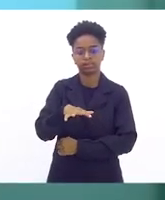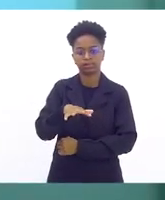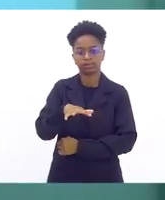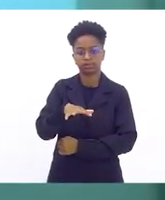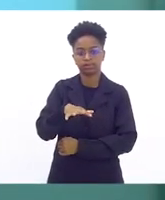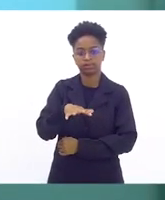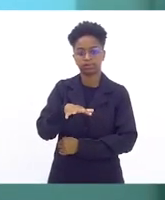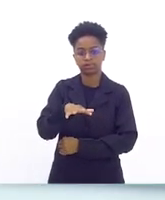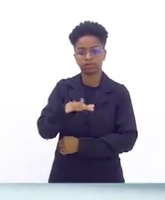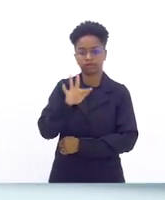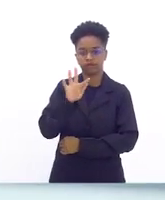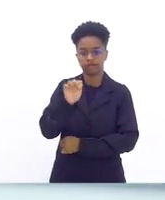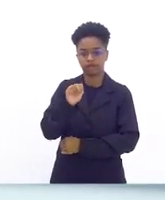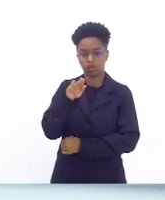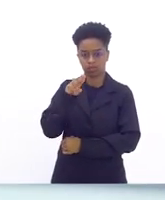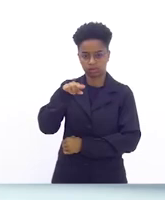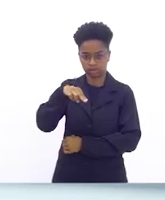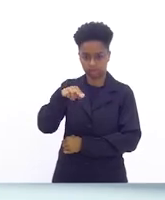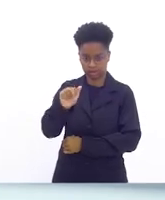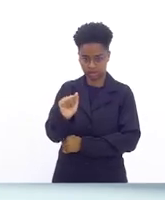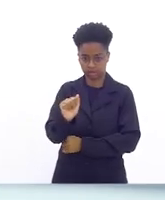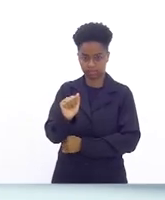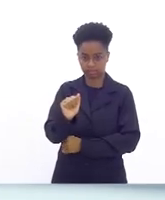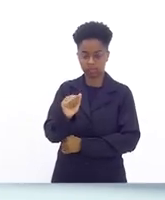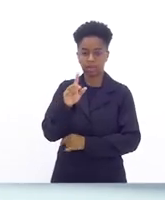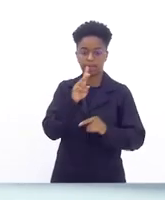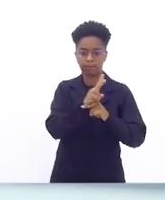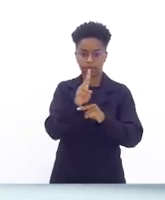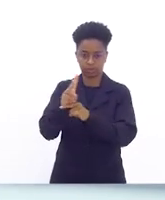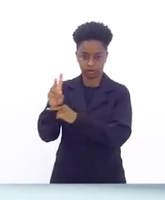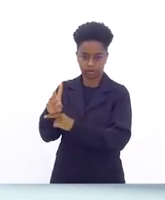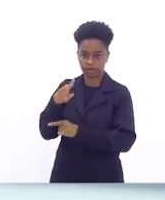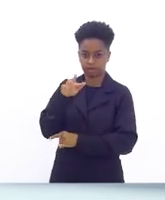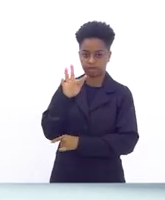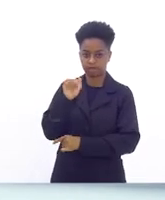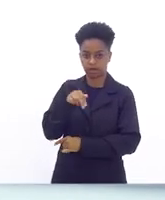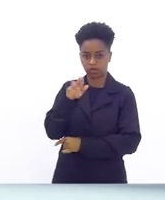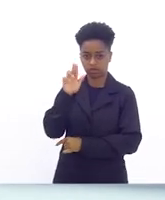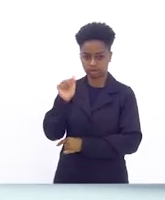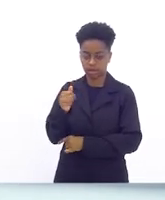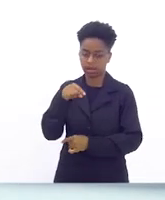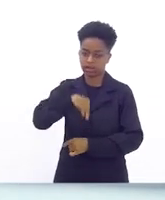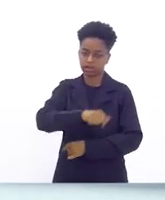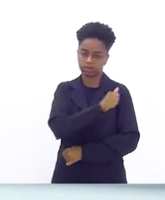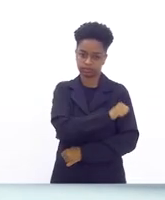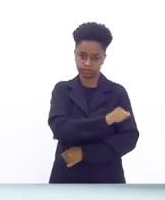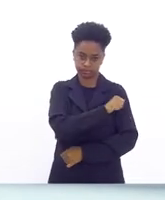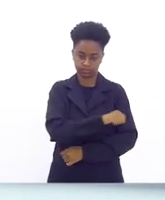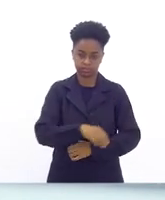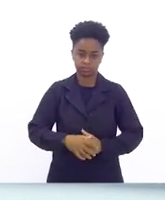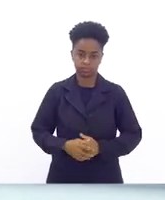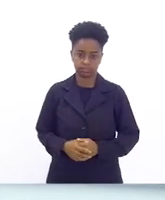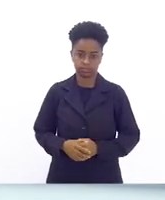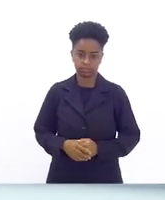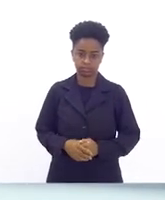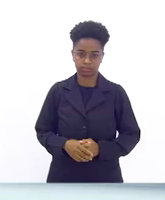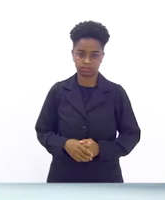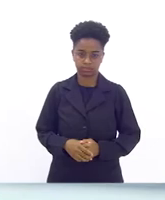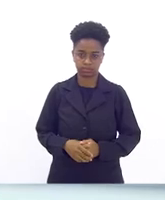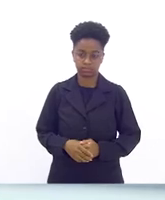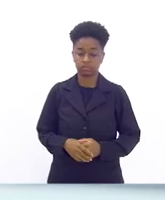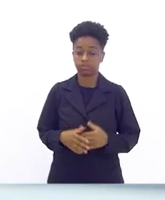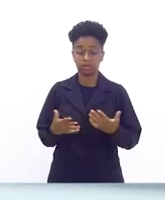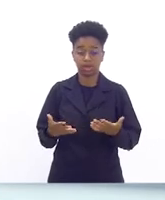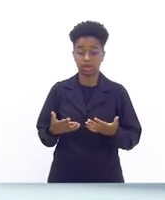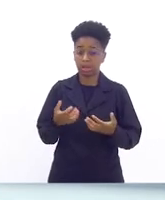fauna proteção da nossa fauna Fluminense não não era muito